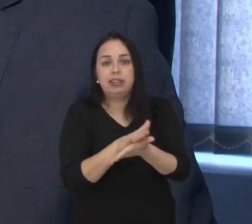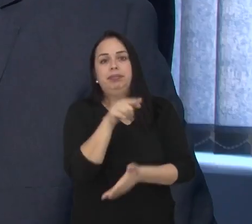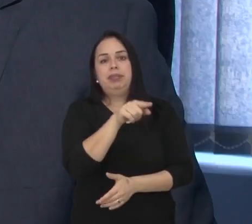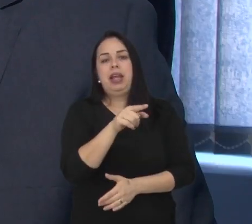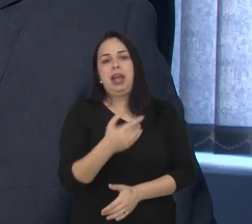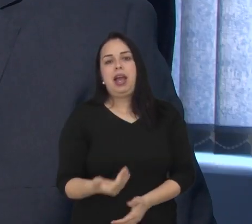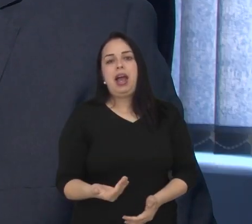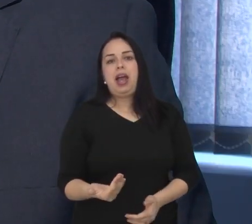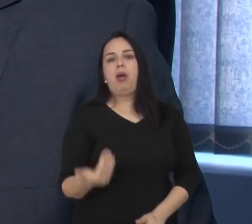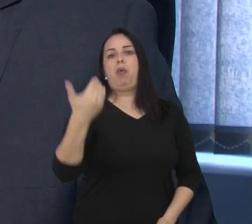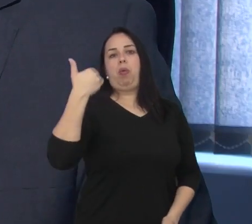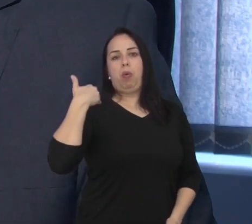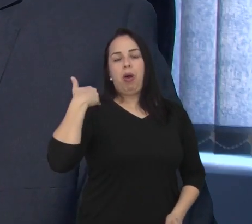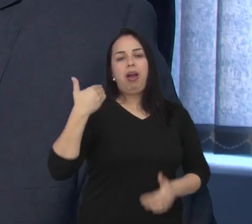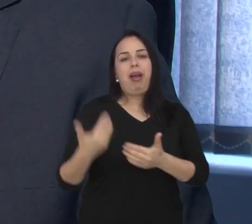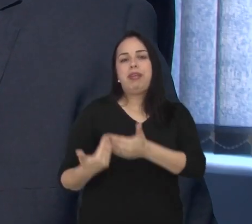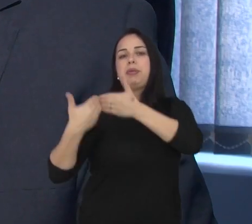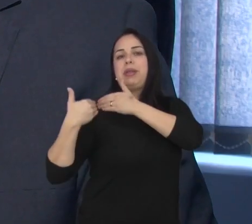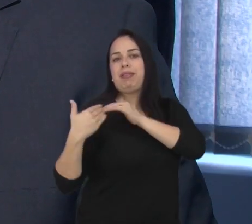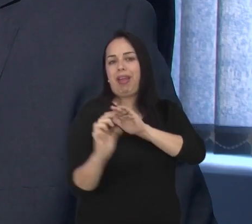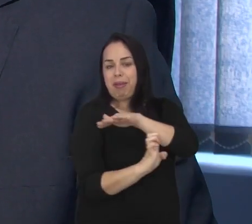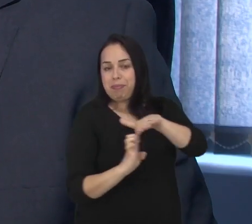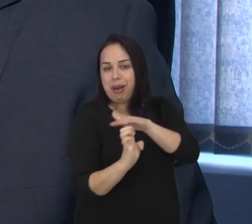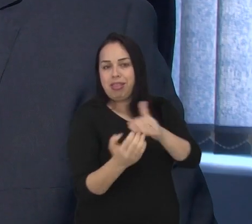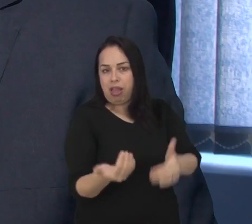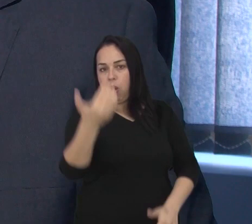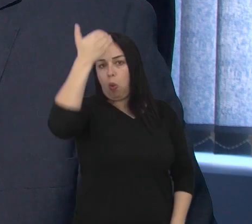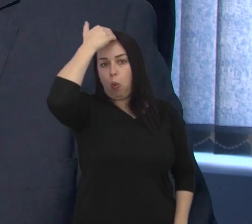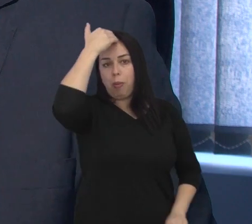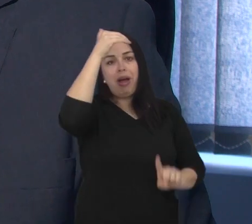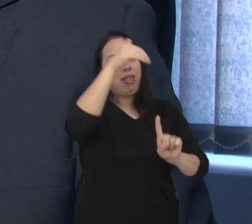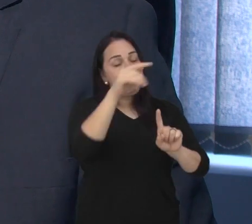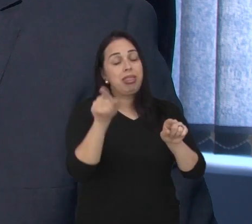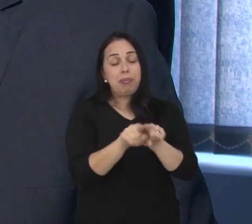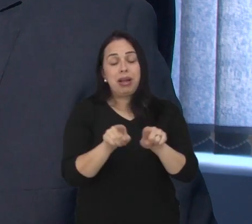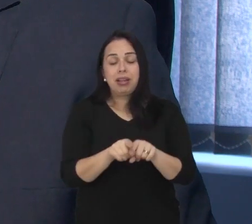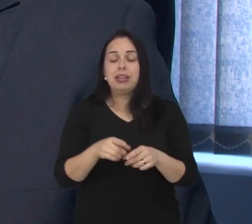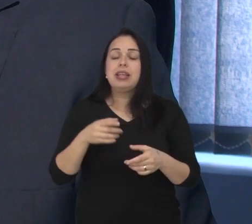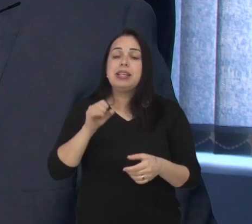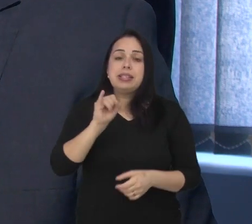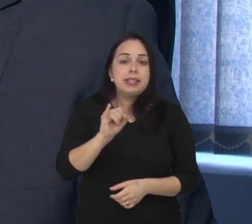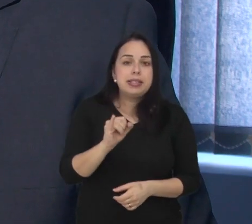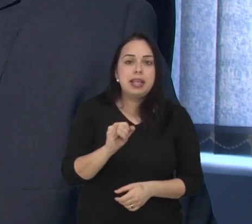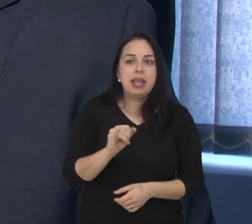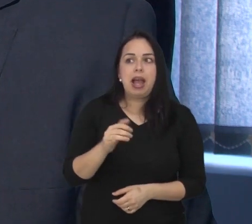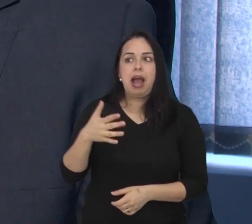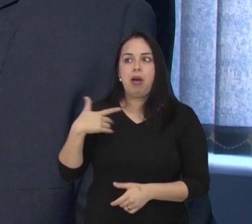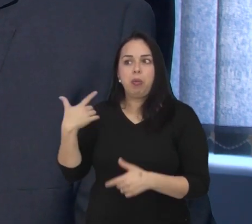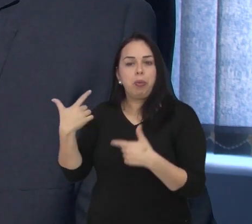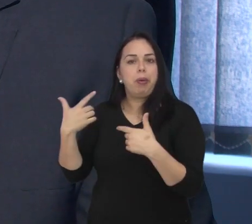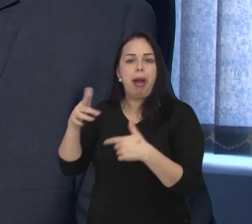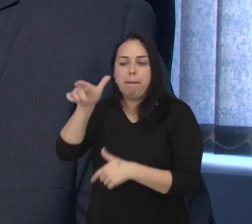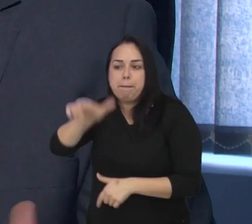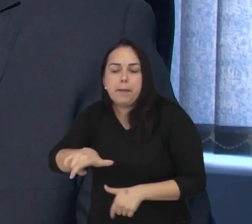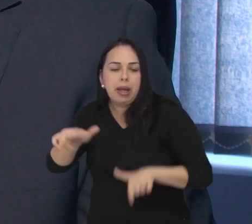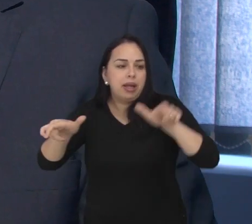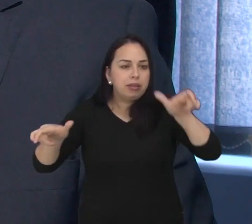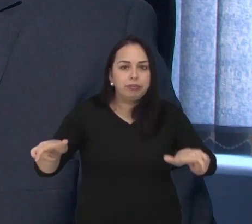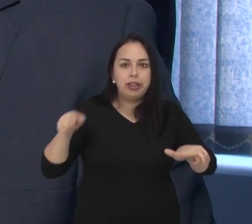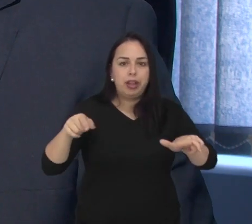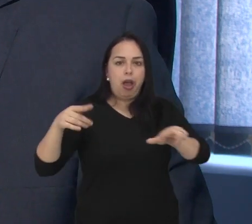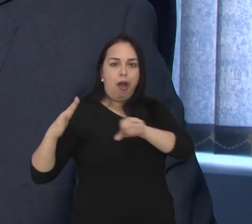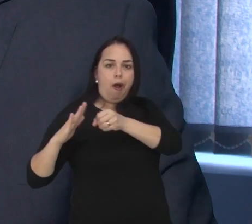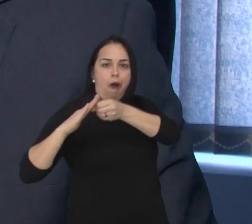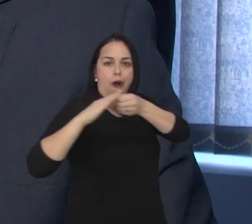envolvida. Quando ela não observa isso, ela se torna omissa, tornando a responsabilidade para si. Então, quando até mesmo um companheiro